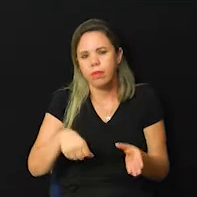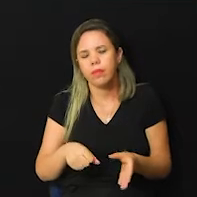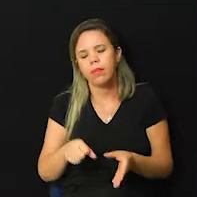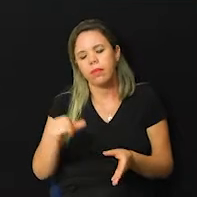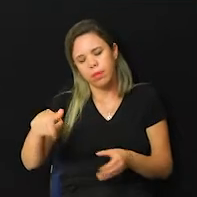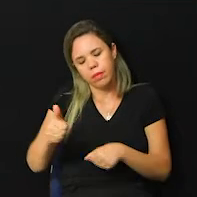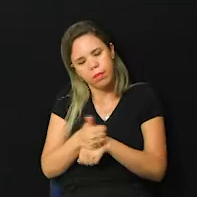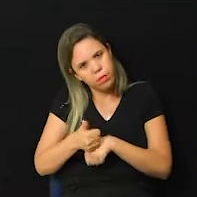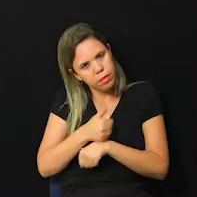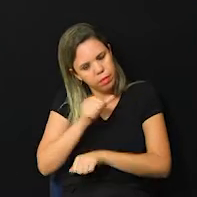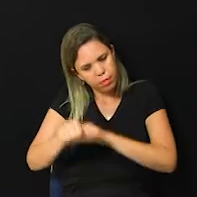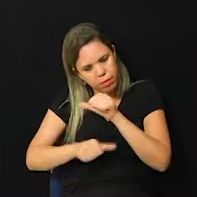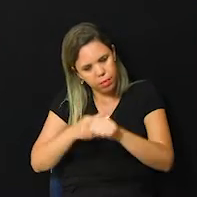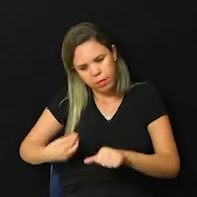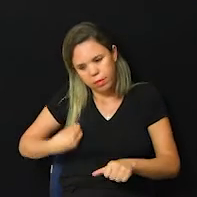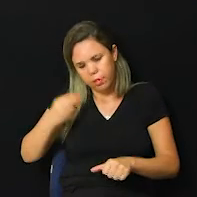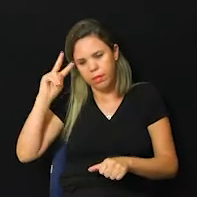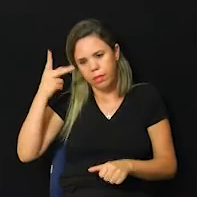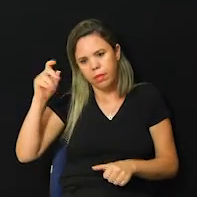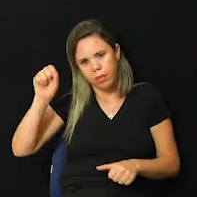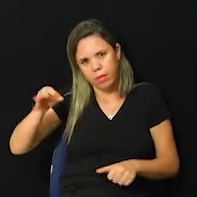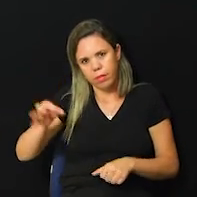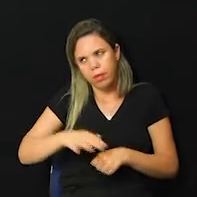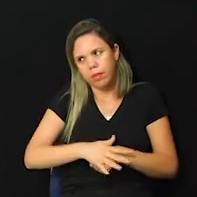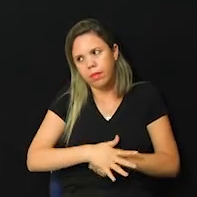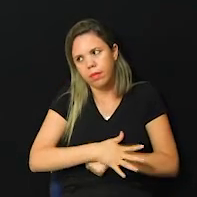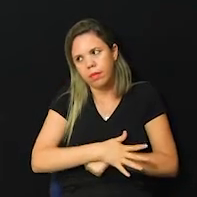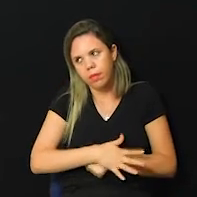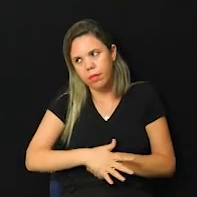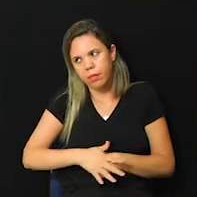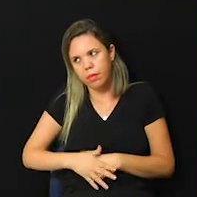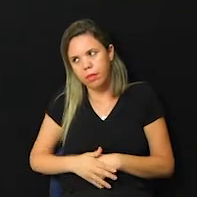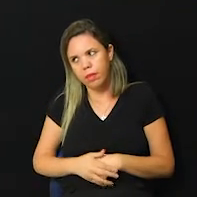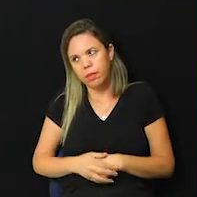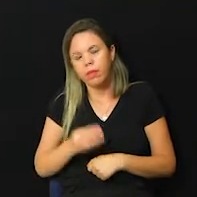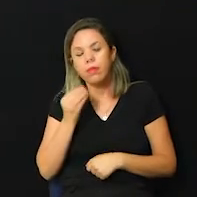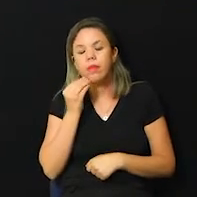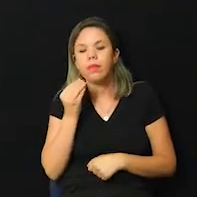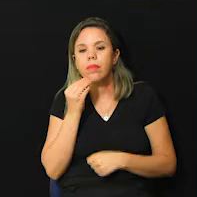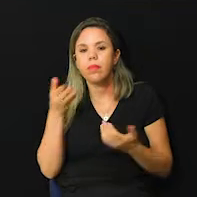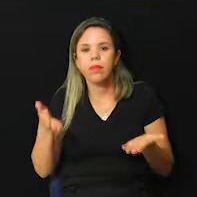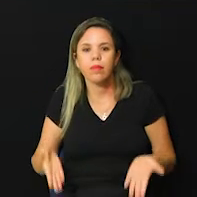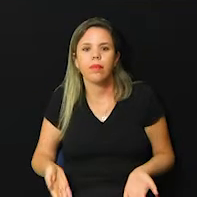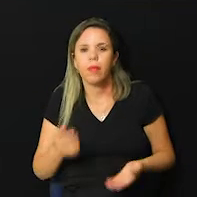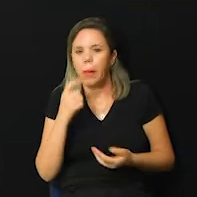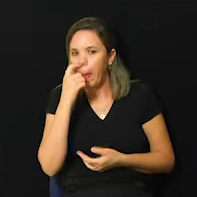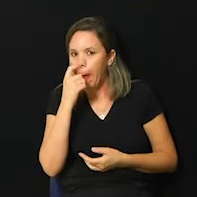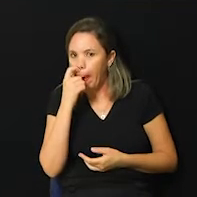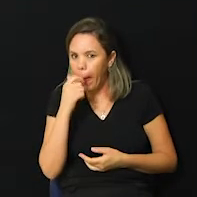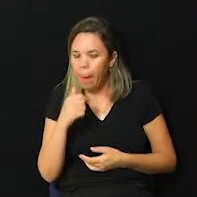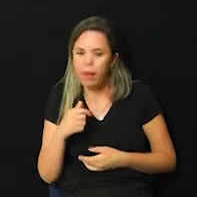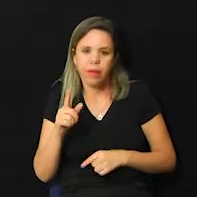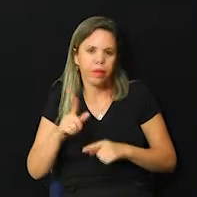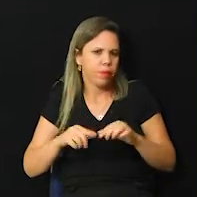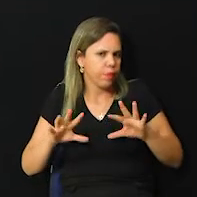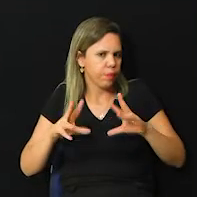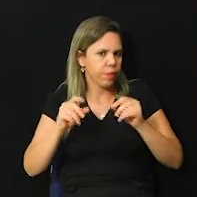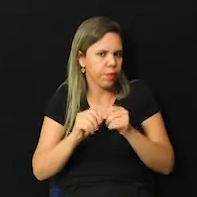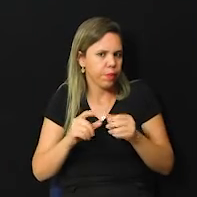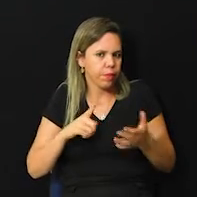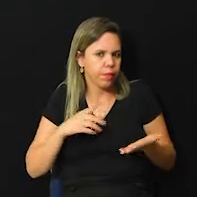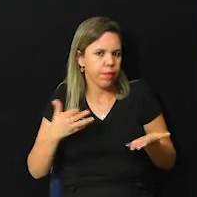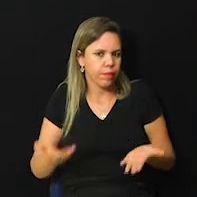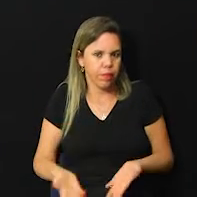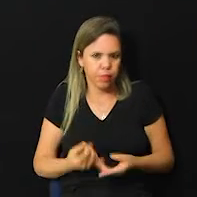ou perto um do minha vida com certeza mudou minha vida eu tenho oportunidades aqui é realmente